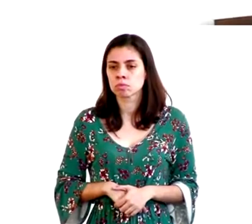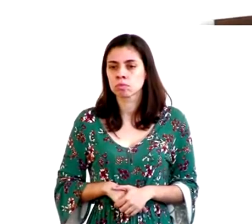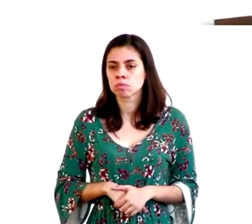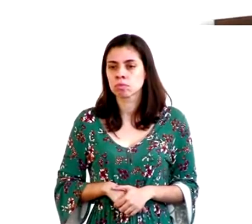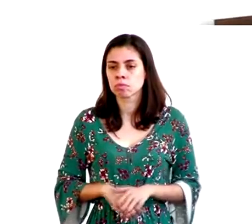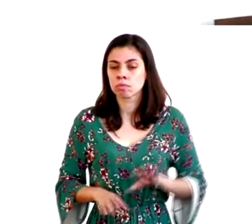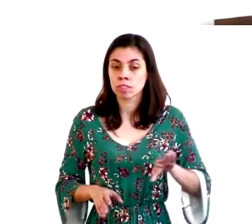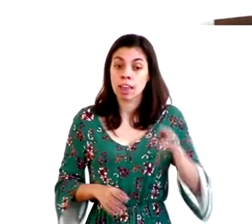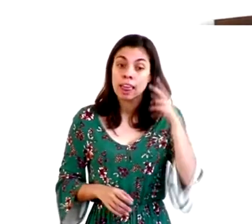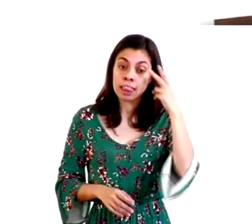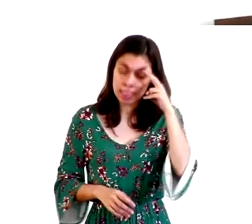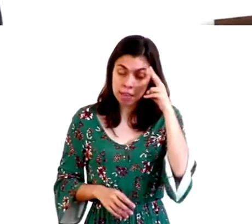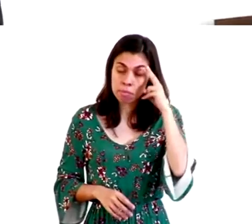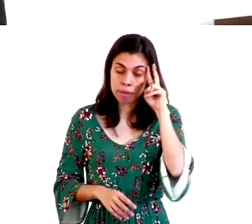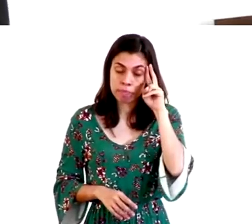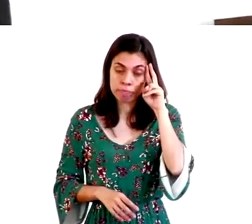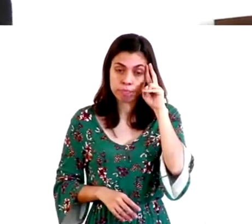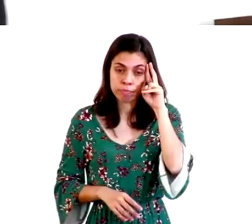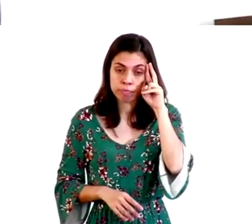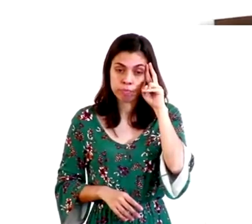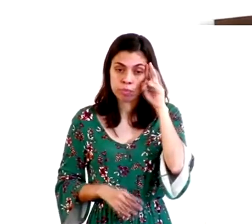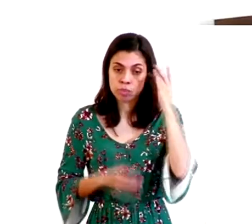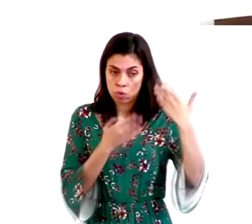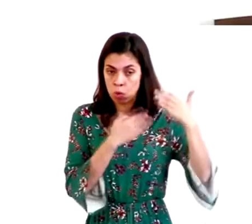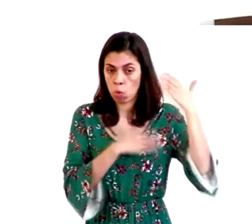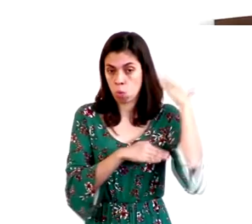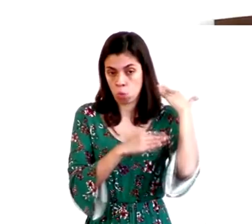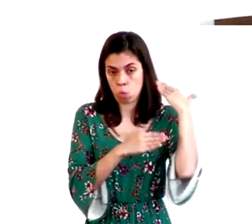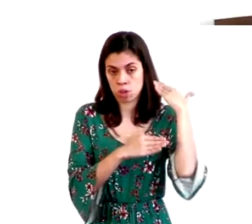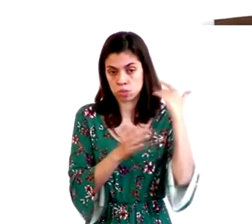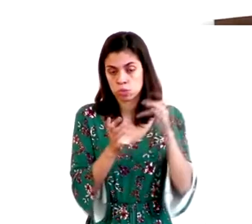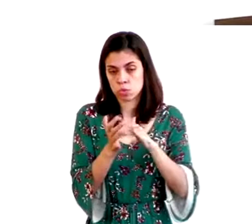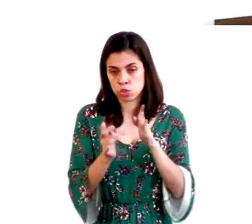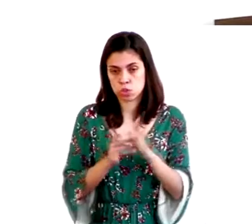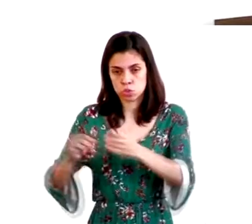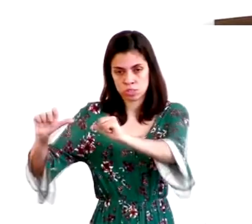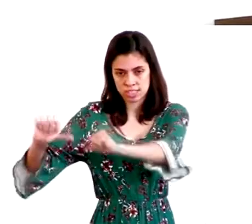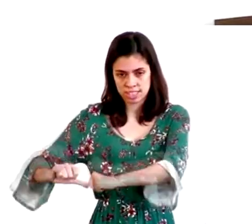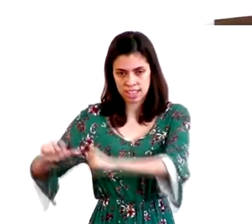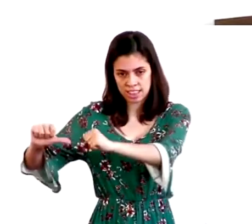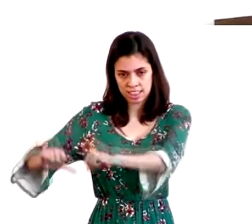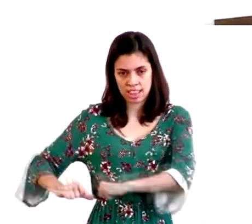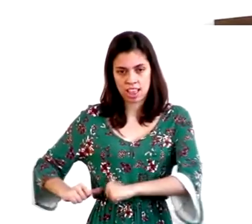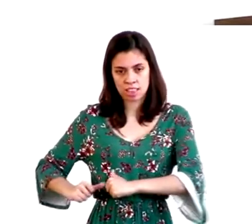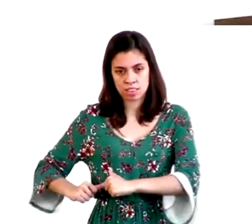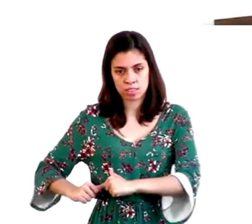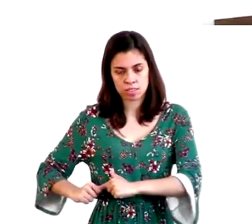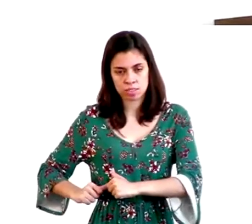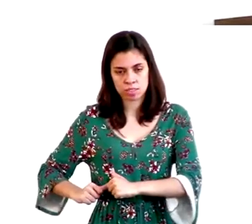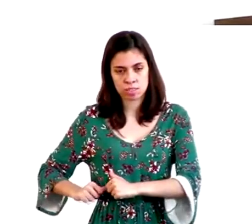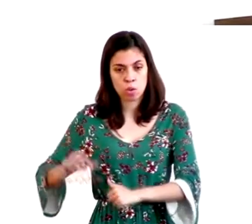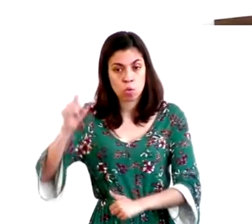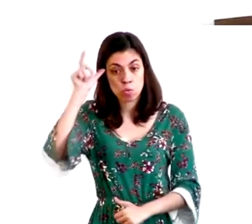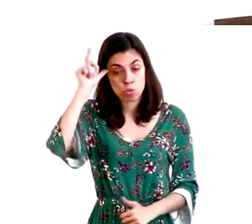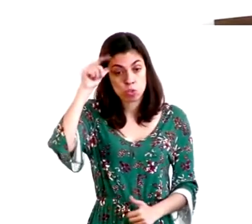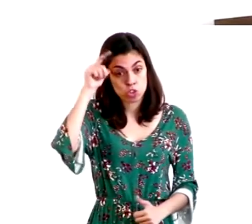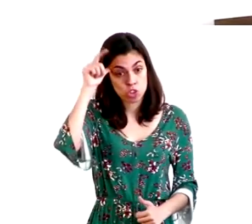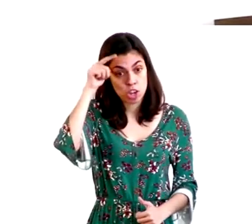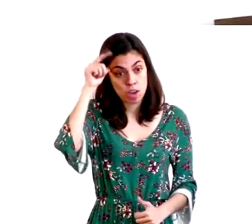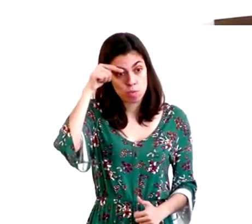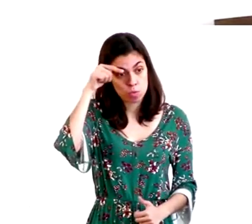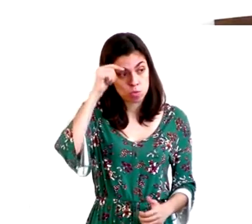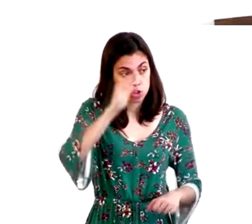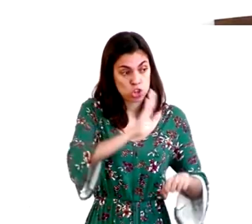Satanás o levou para tentar a Jesus. Capítulo 4, versículo 8 nos diz: o diabo ainda levou Jesus a um monte